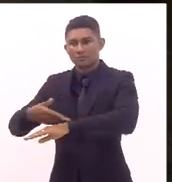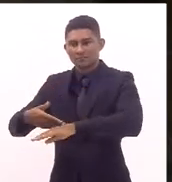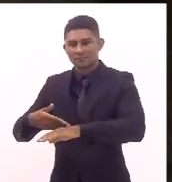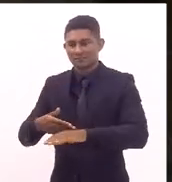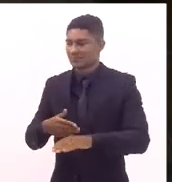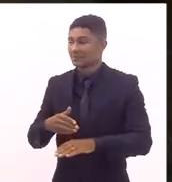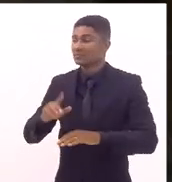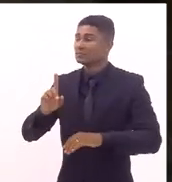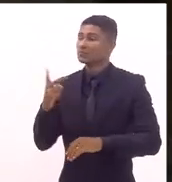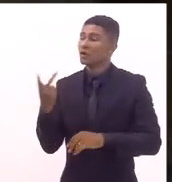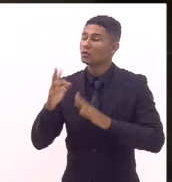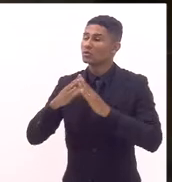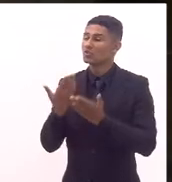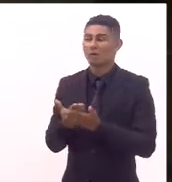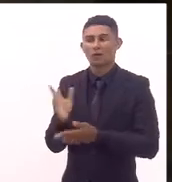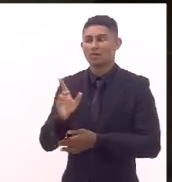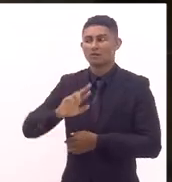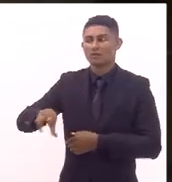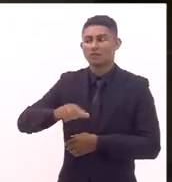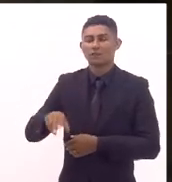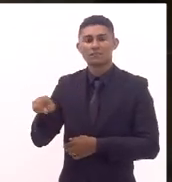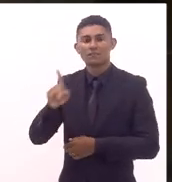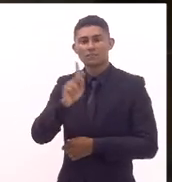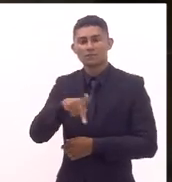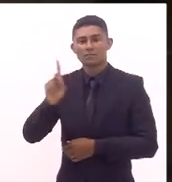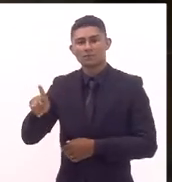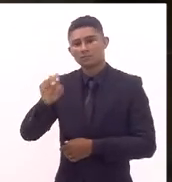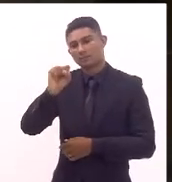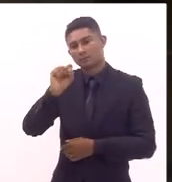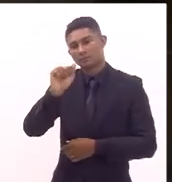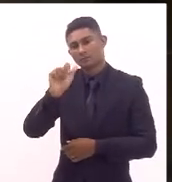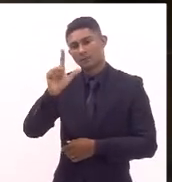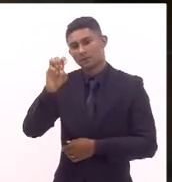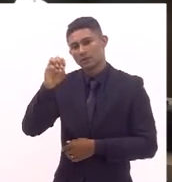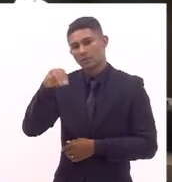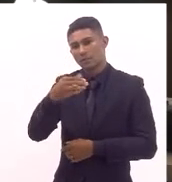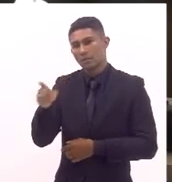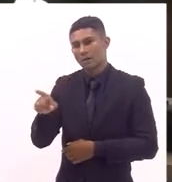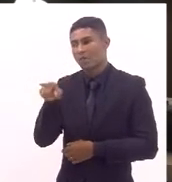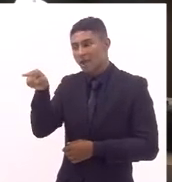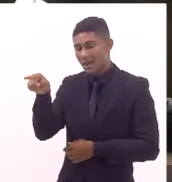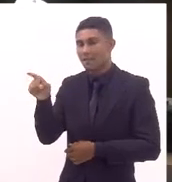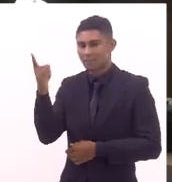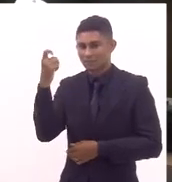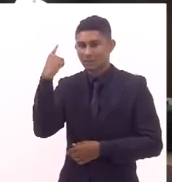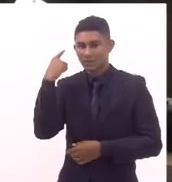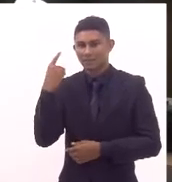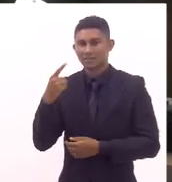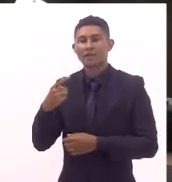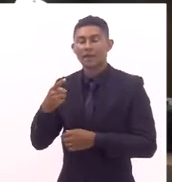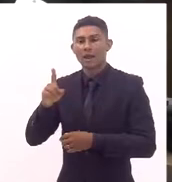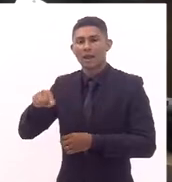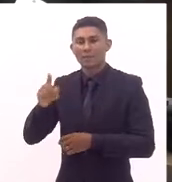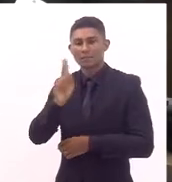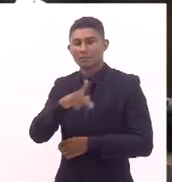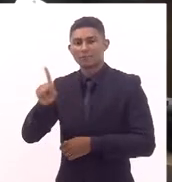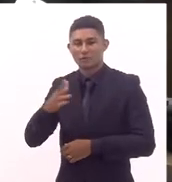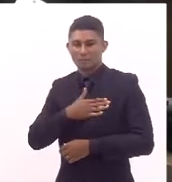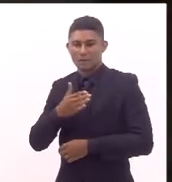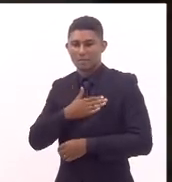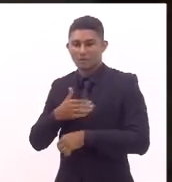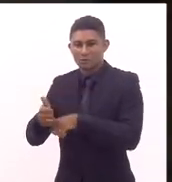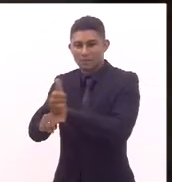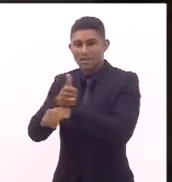professor mas o Salomão foi professor na especialização de políticas públicas e